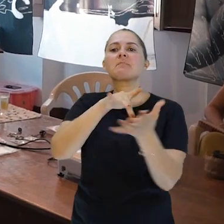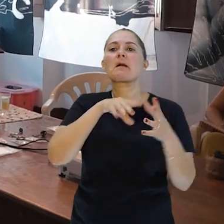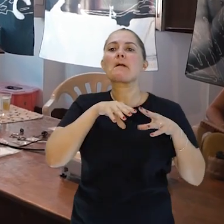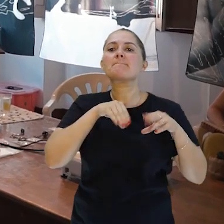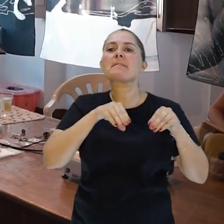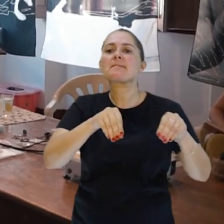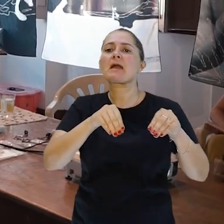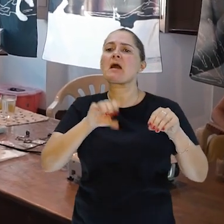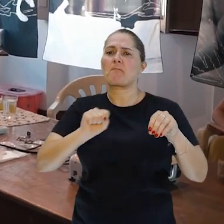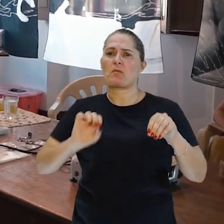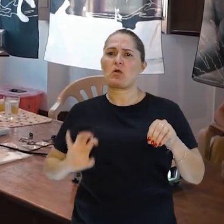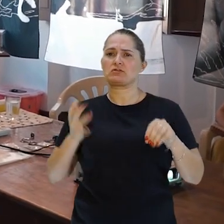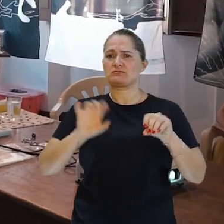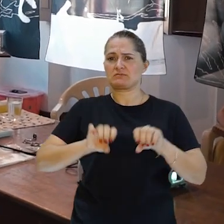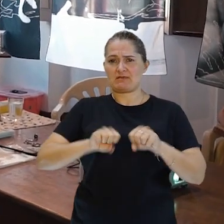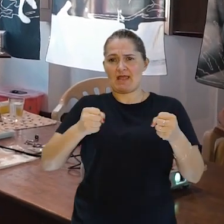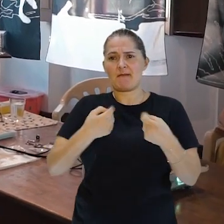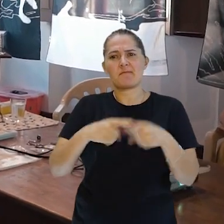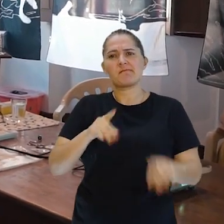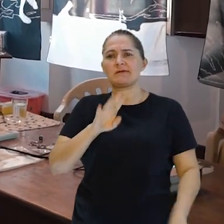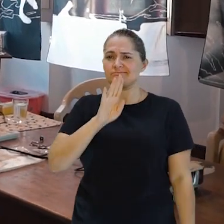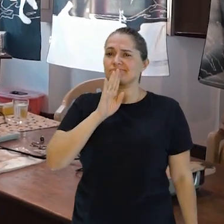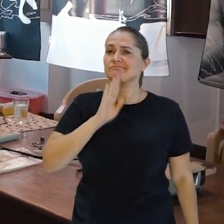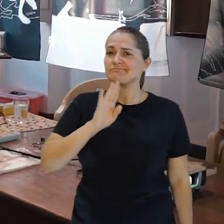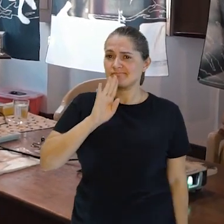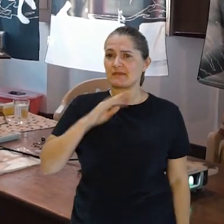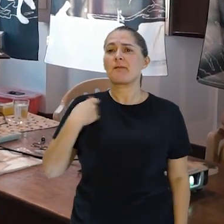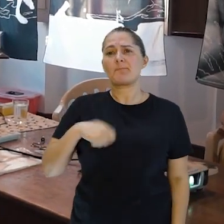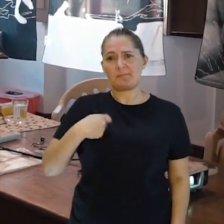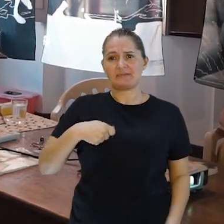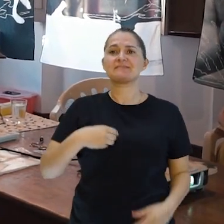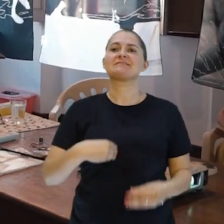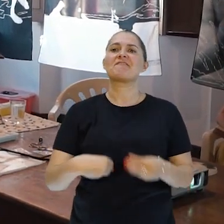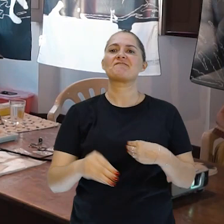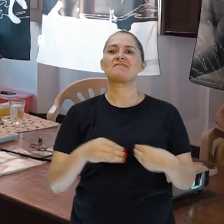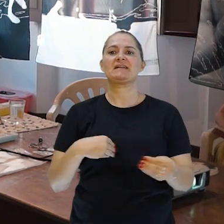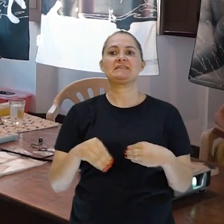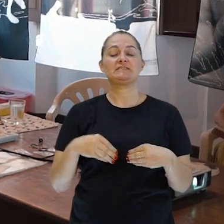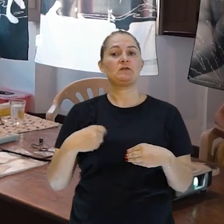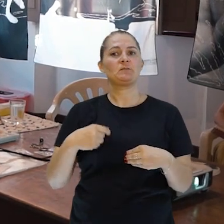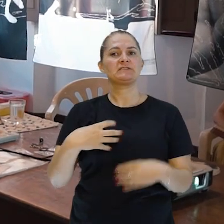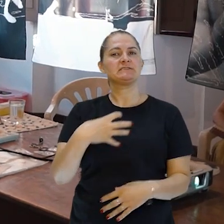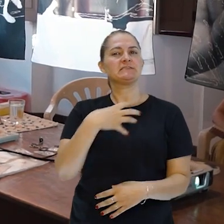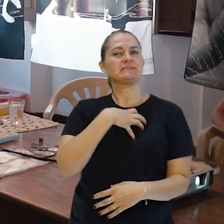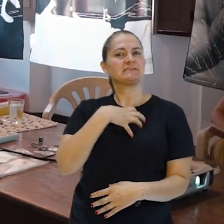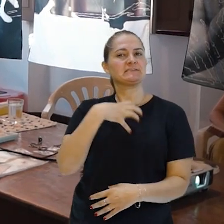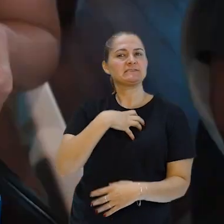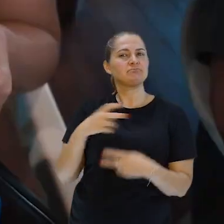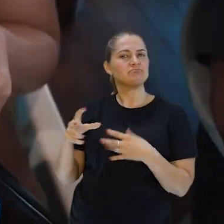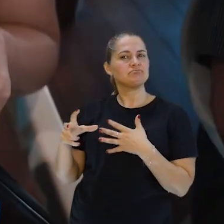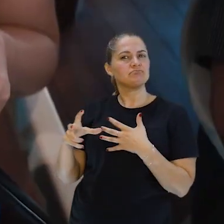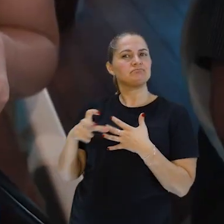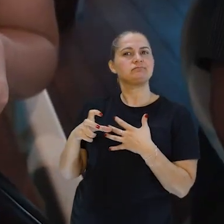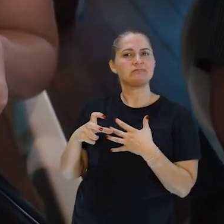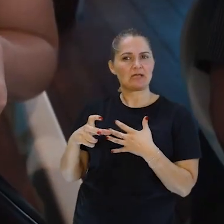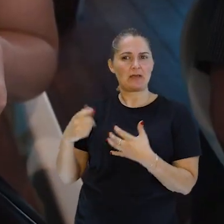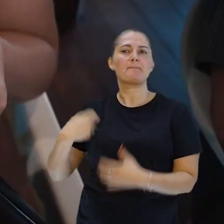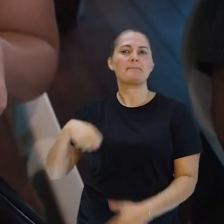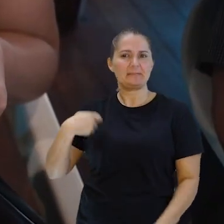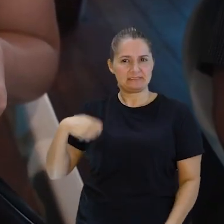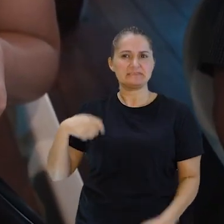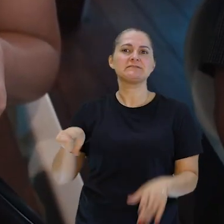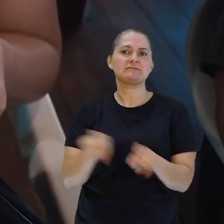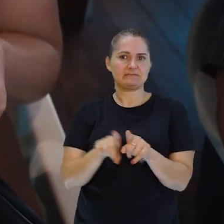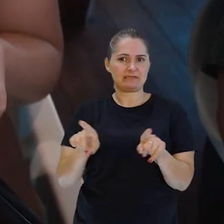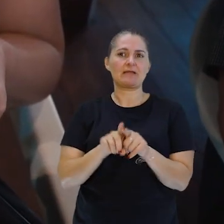coisas. Não tem nada, pode quebrar alguma coisa, paciência, né? Tem que ter essa flexibilidade. O pessoal sentir uma taca antiga que quase ninguém mais